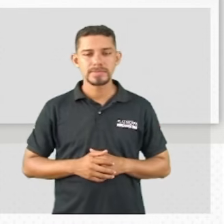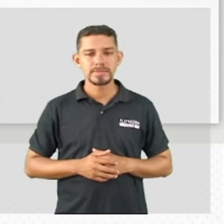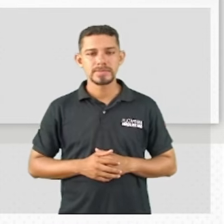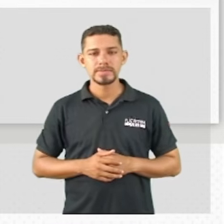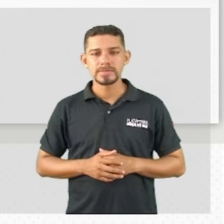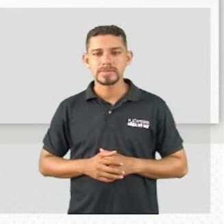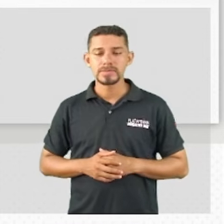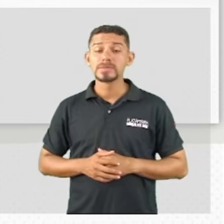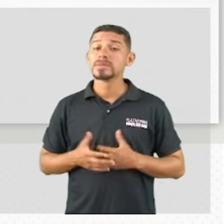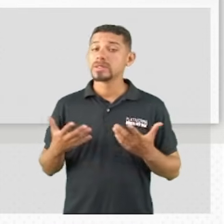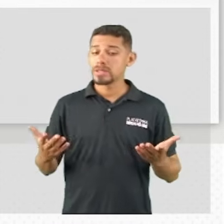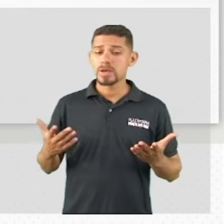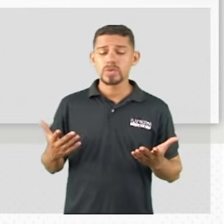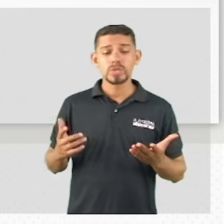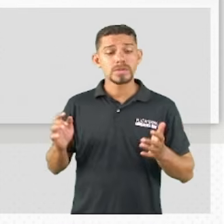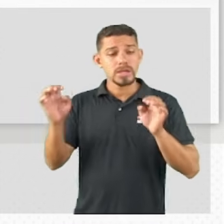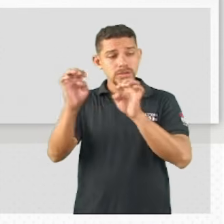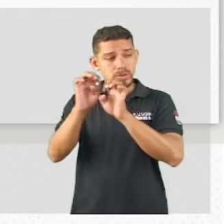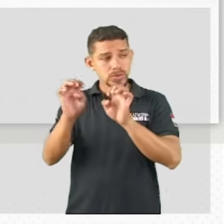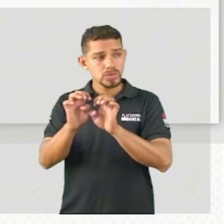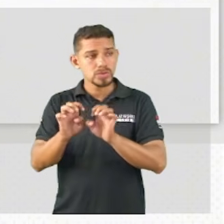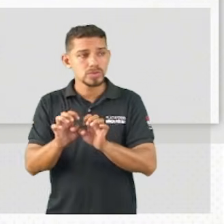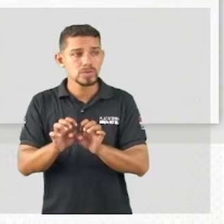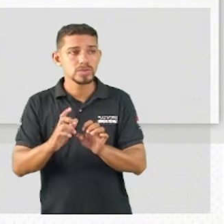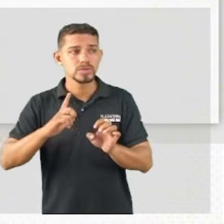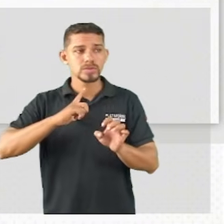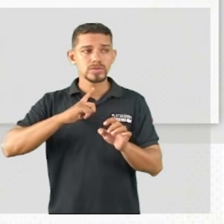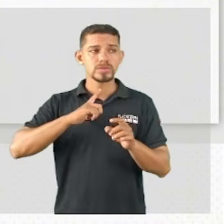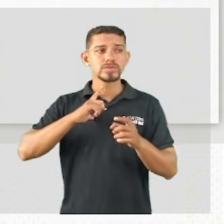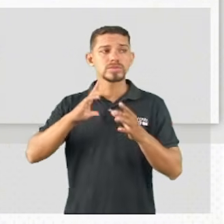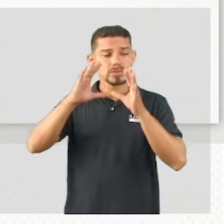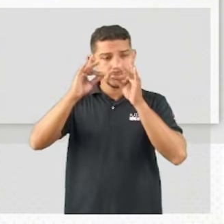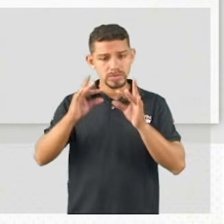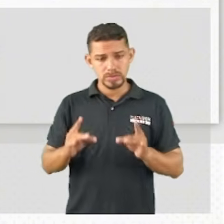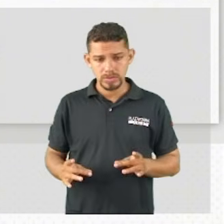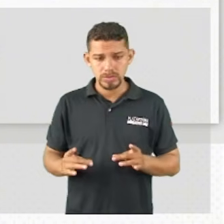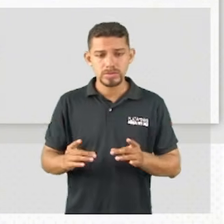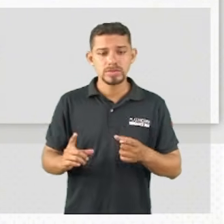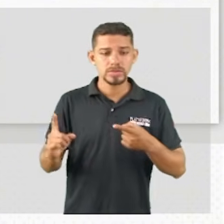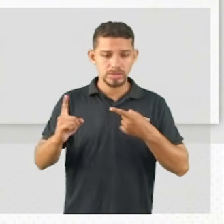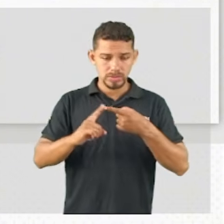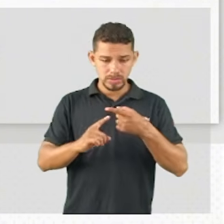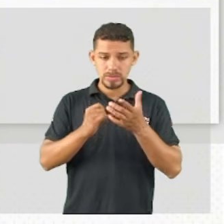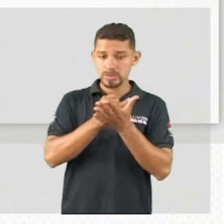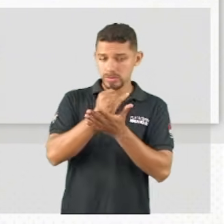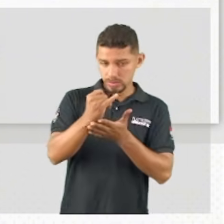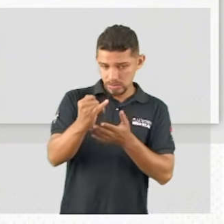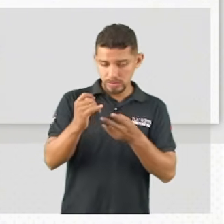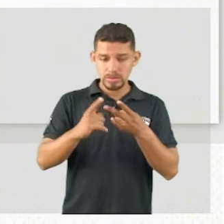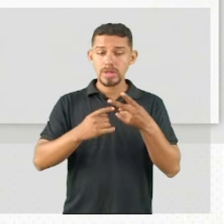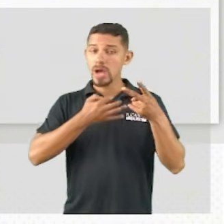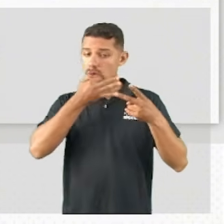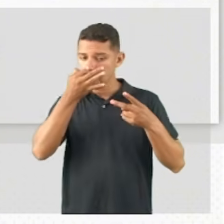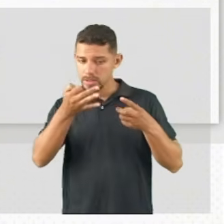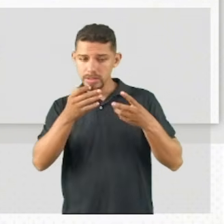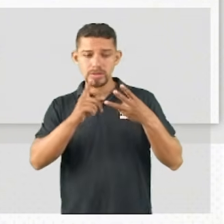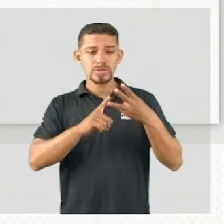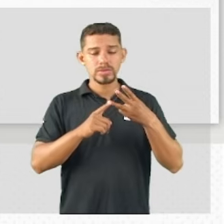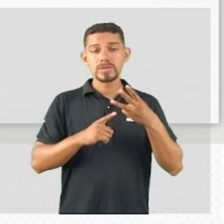né? Então, quanto à estrutura, a gente tem como etapas específicas essa que eu citei: introdução,